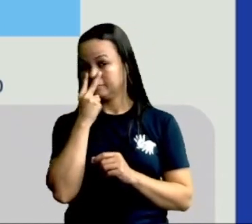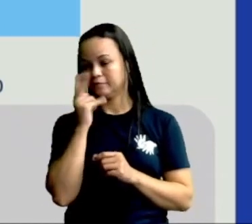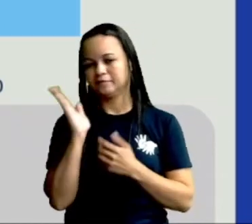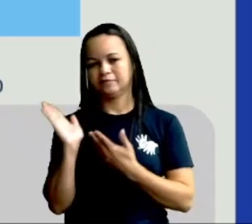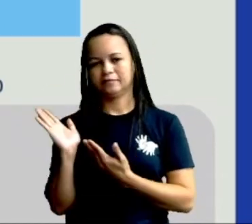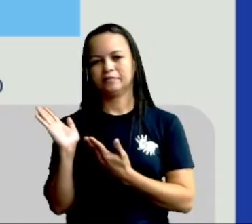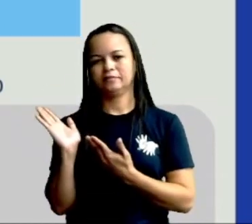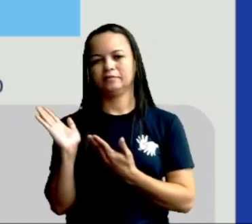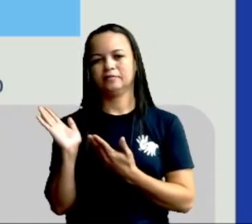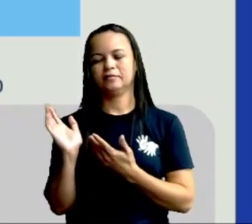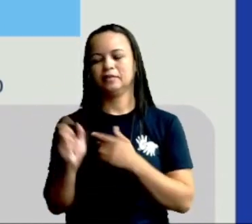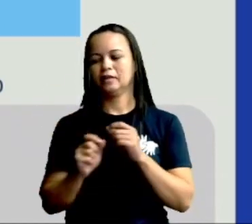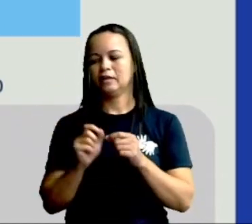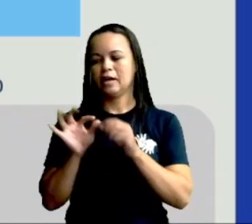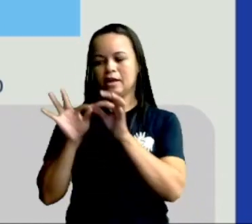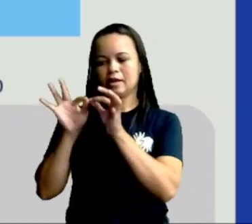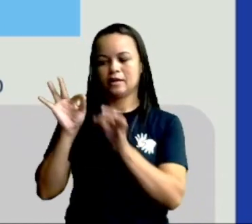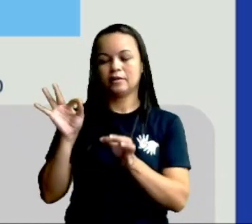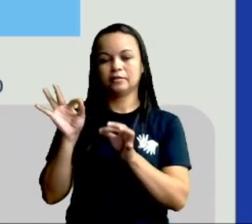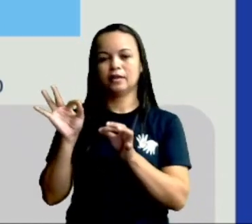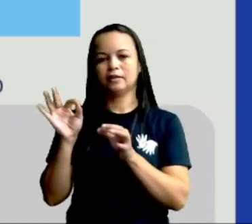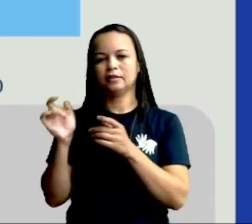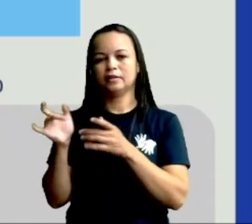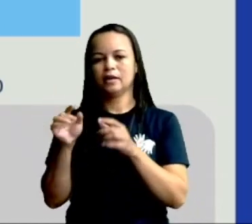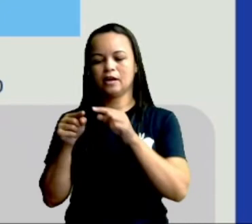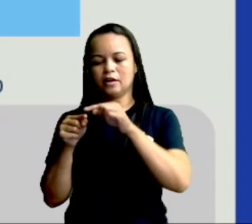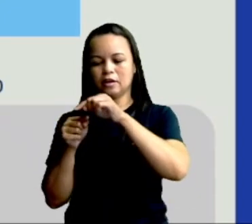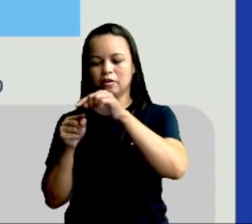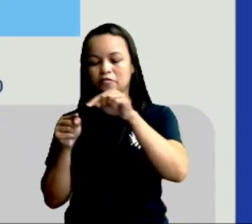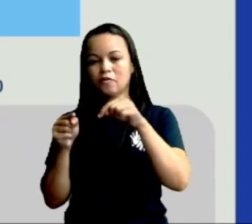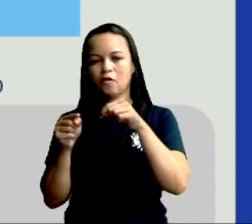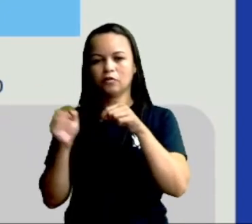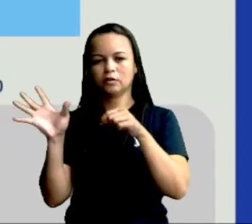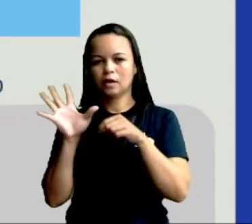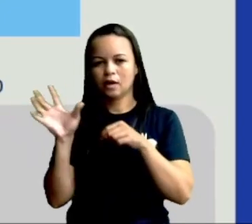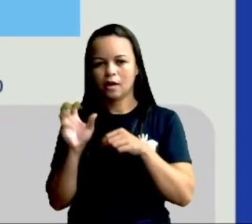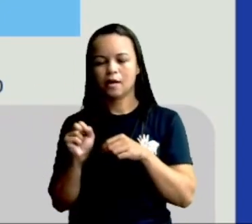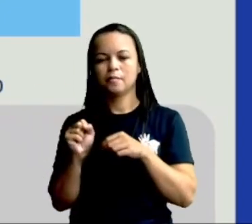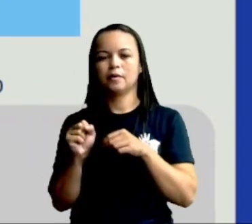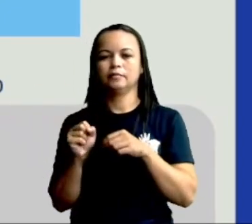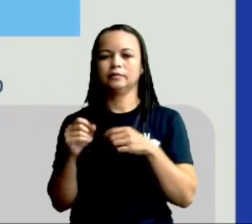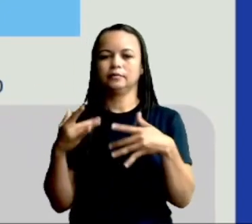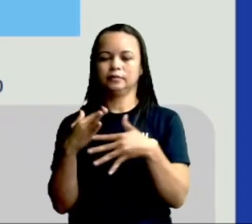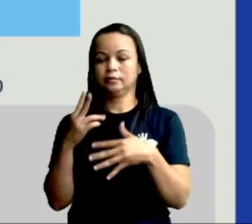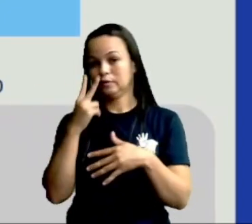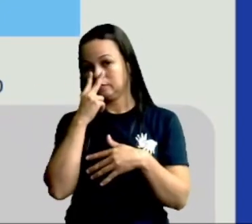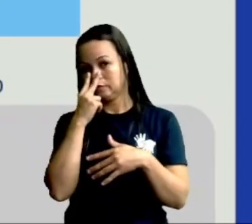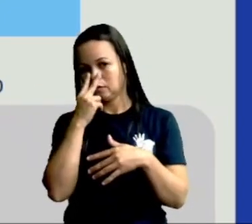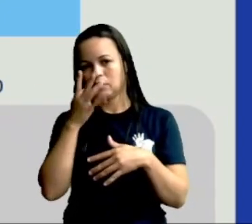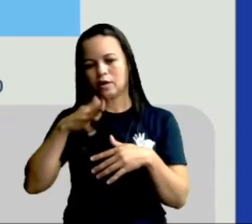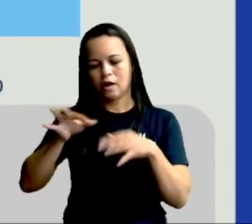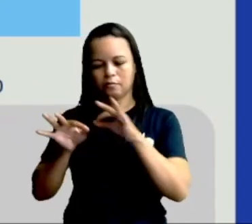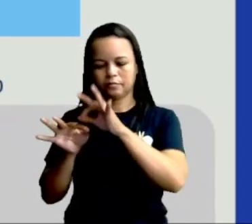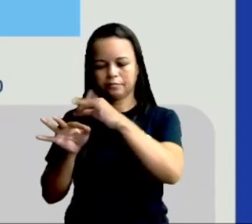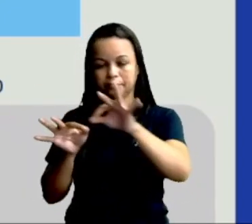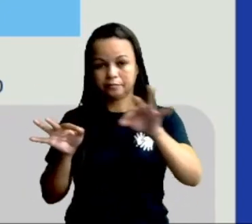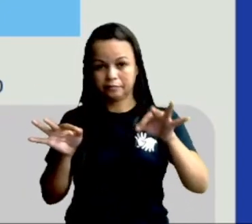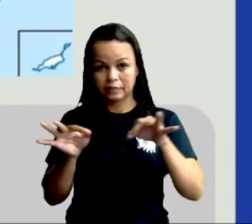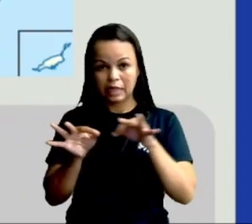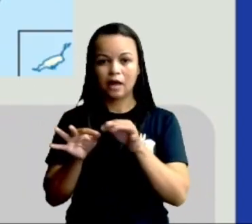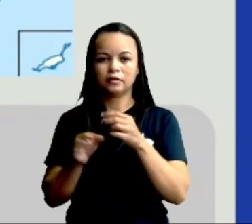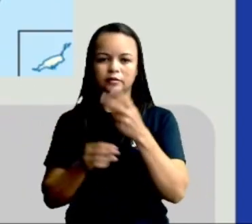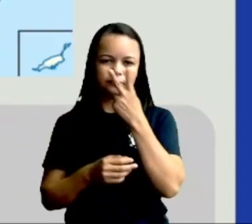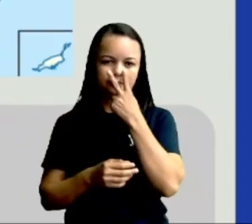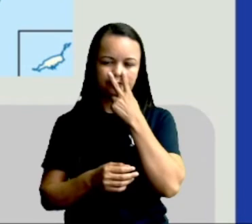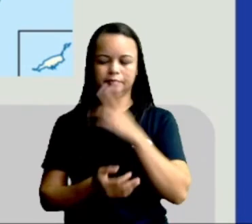Então essa linha asinha que tem aí em volta do mapa da cidade de Vitória é o território de Vitória tá